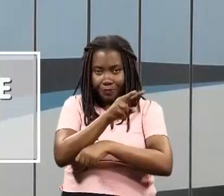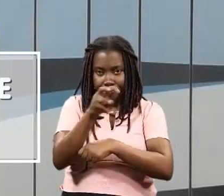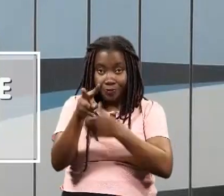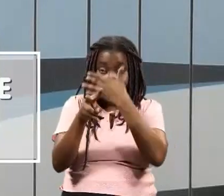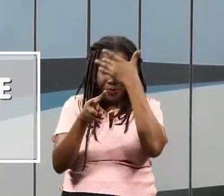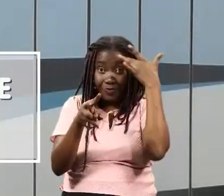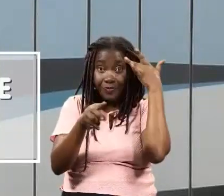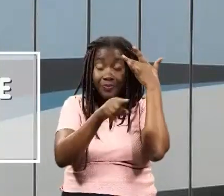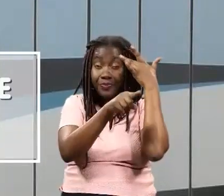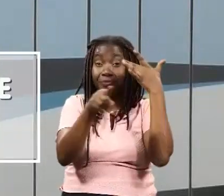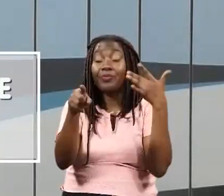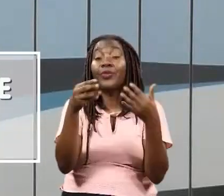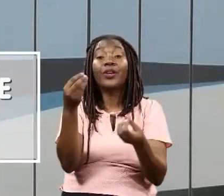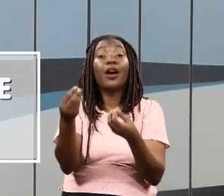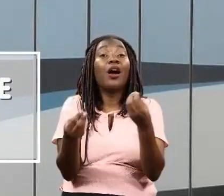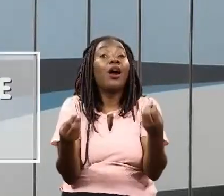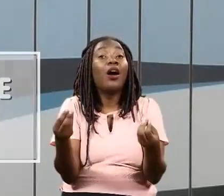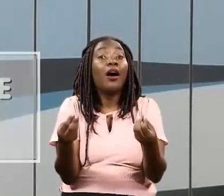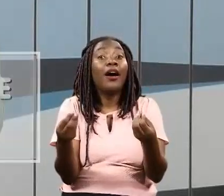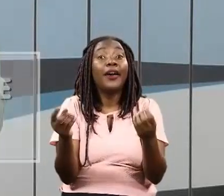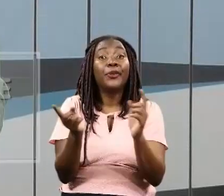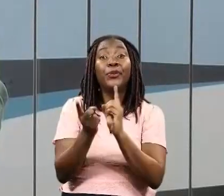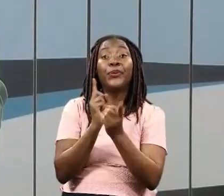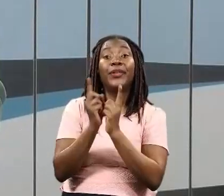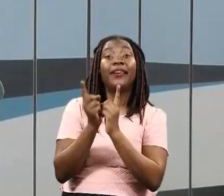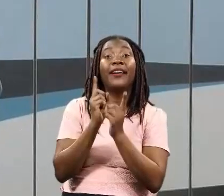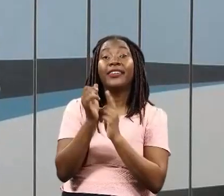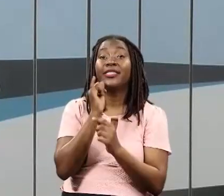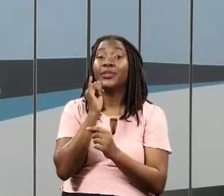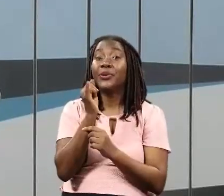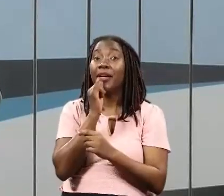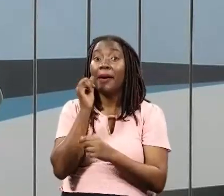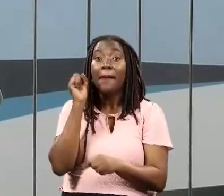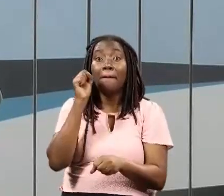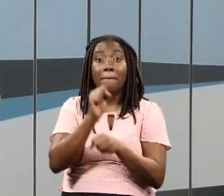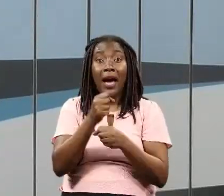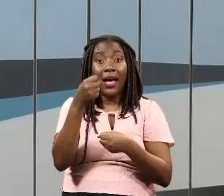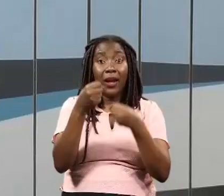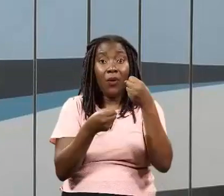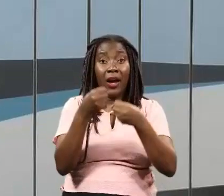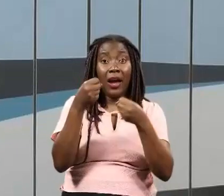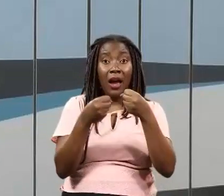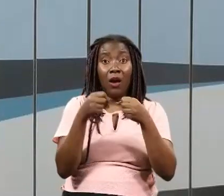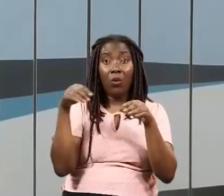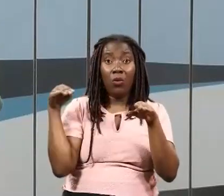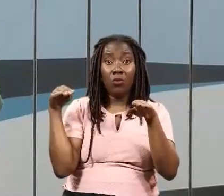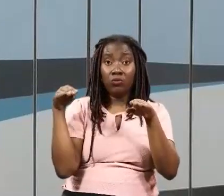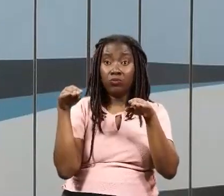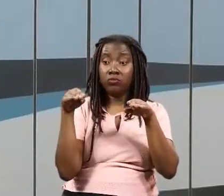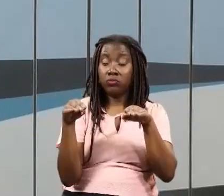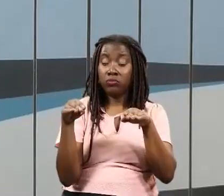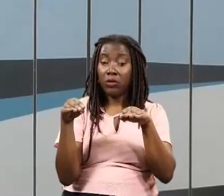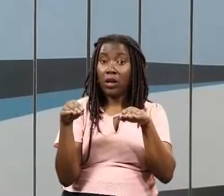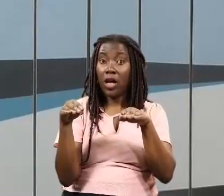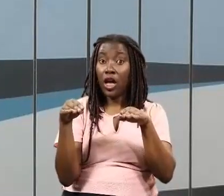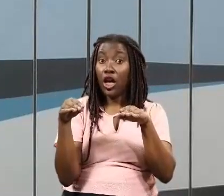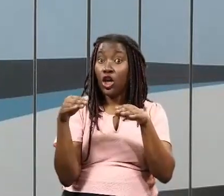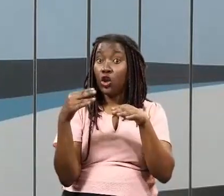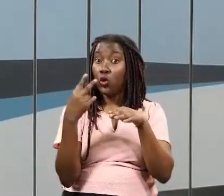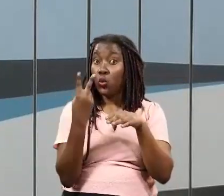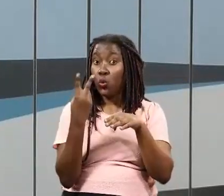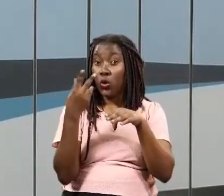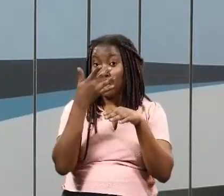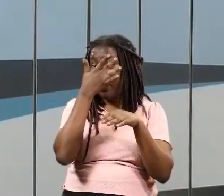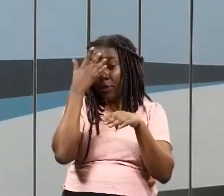eles ficam assim, no trânsito, por exemplo, param de um carro ao lado, as pessoas estão assim. Tem duas pessoas, uma ao lado